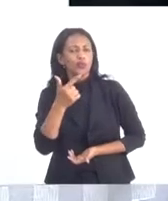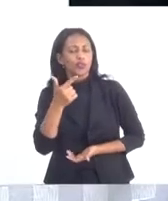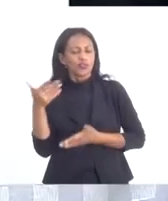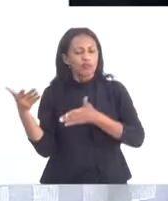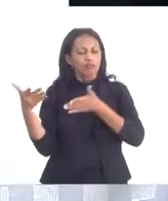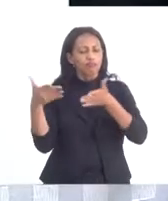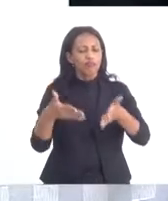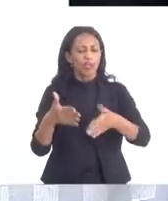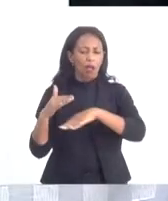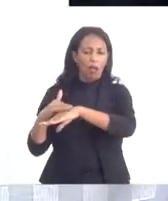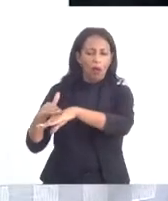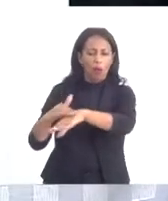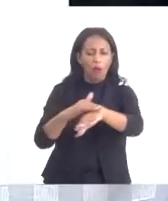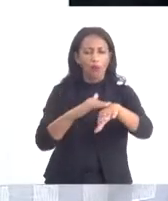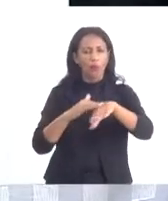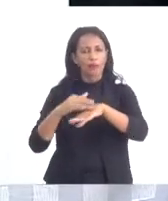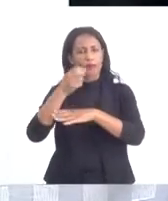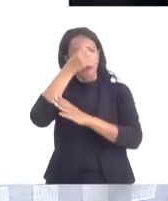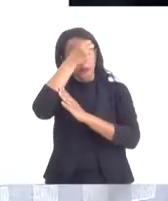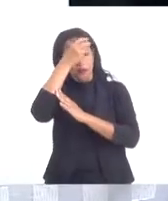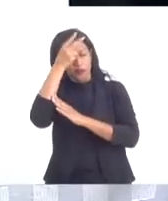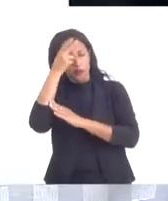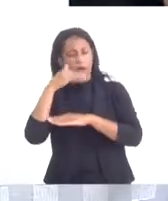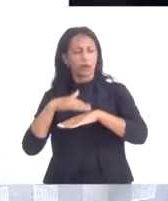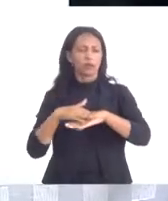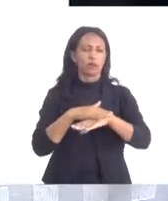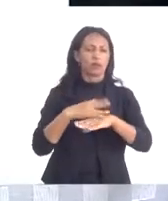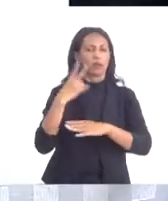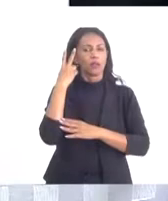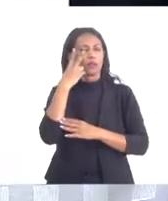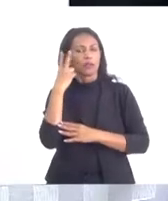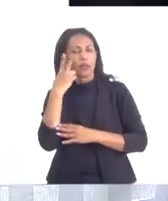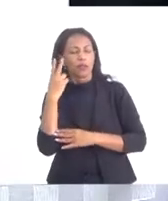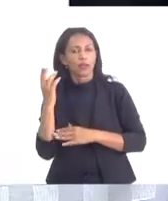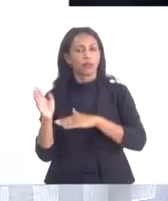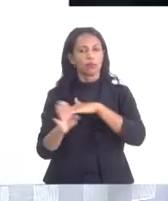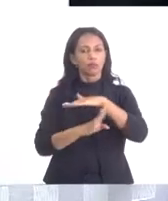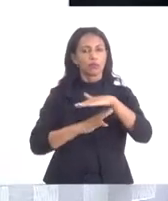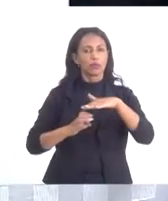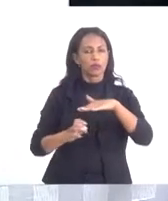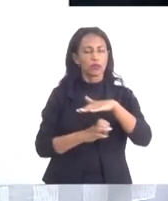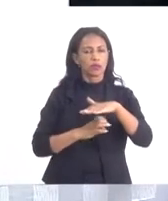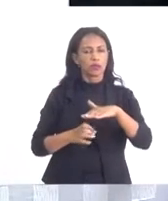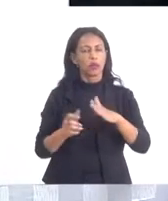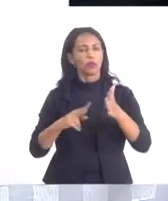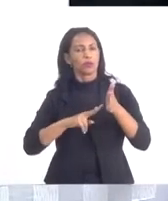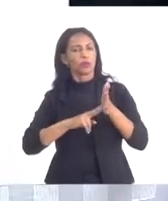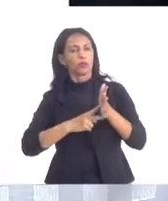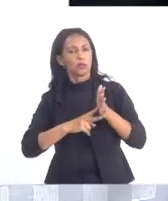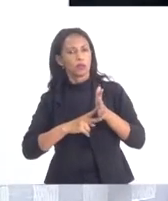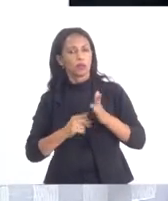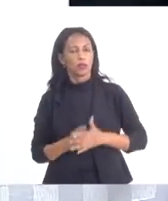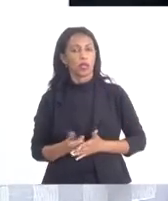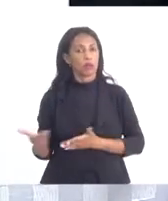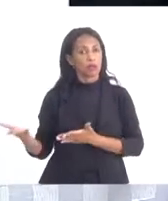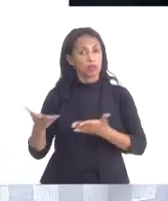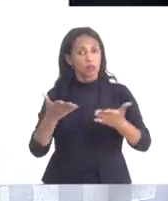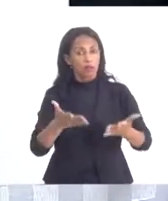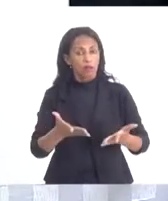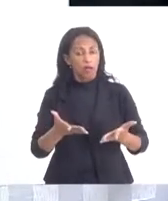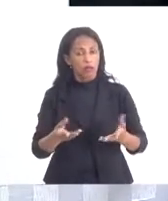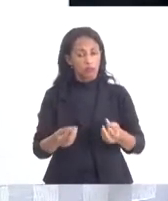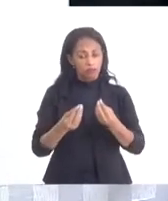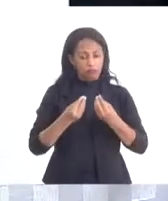região, conversar com os prefeitos, com os vereadores, com os empresários, com os representantes dos sindicatos, isso faz com que a